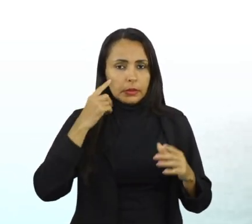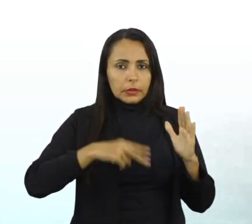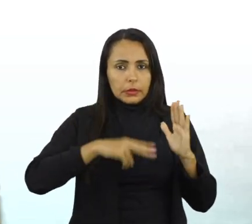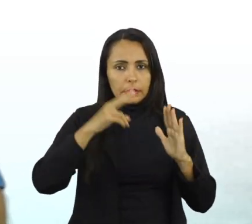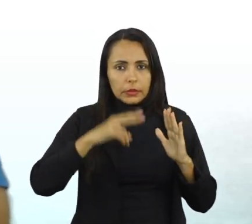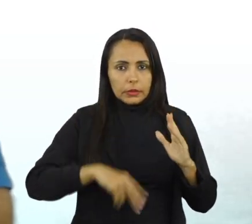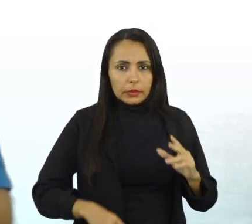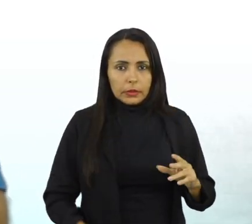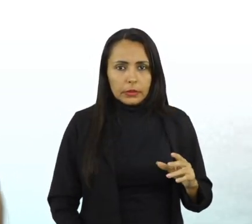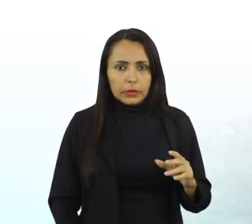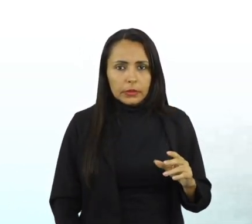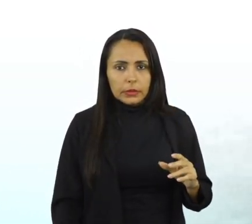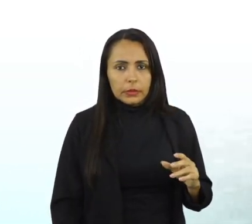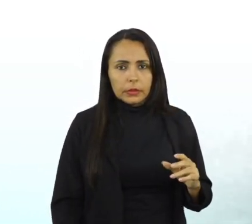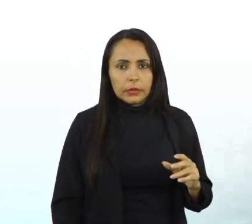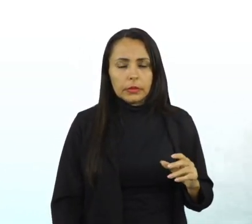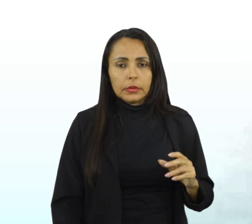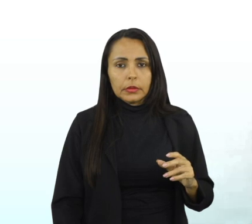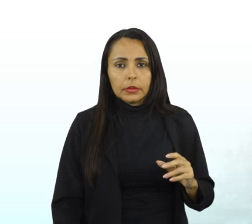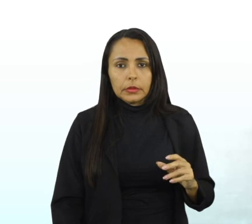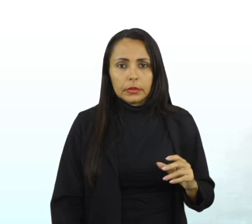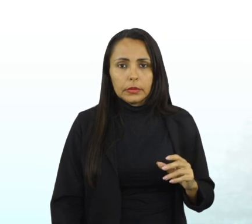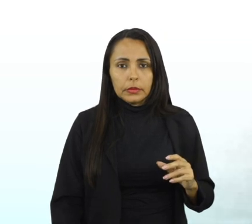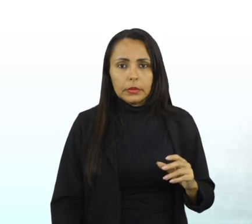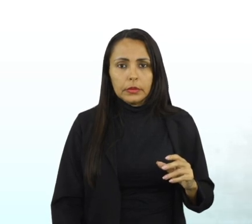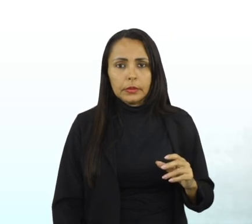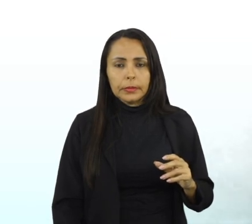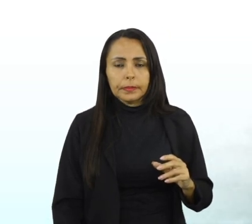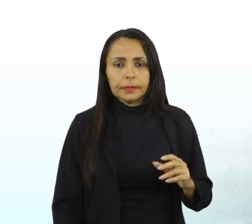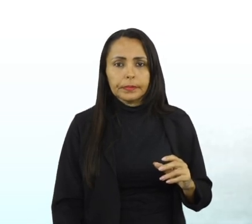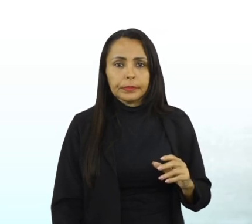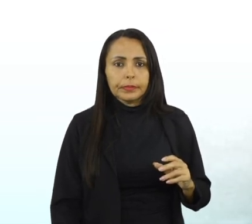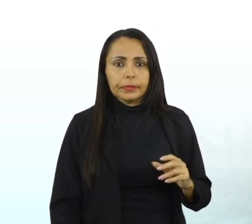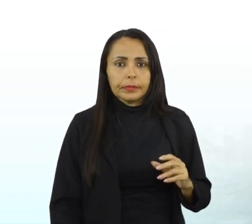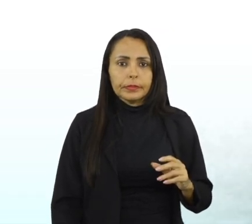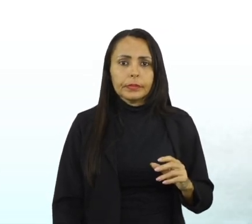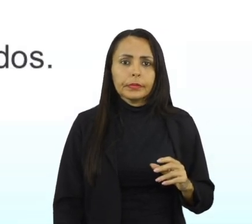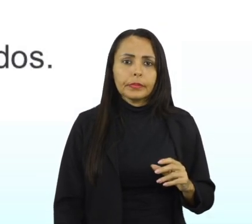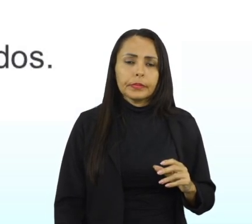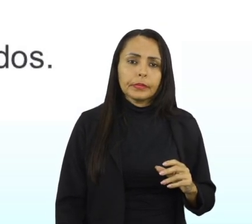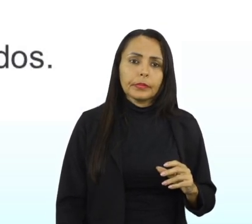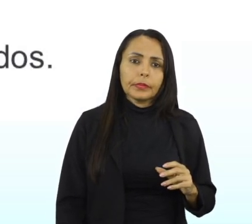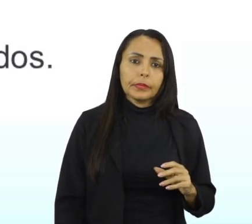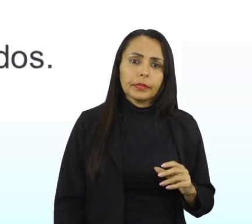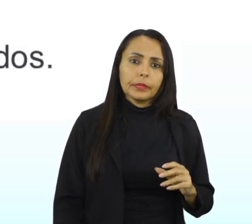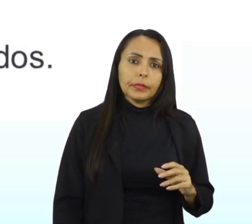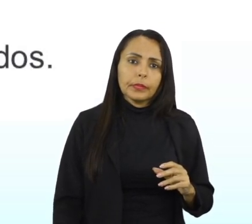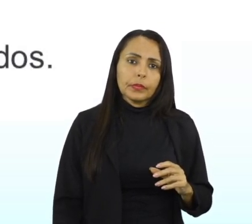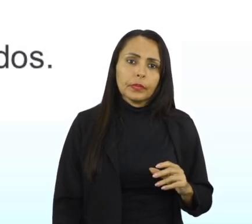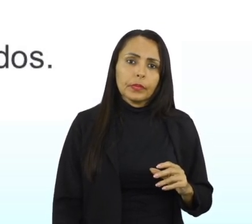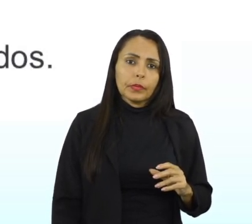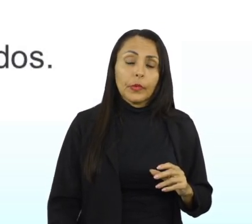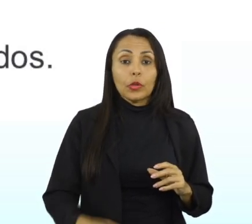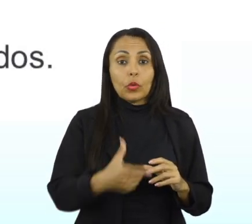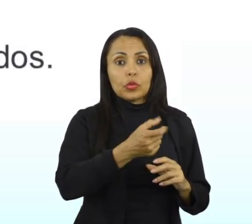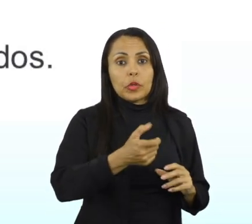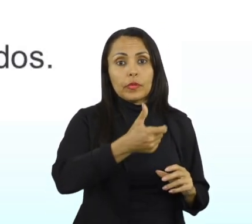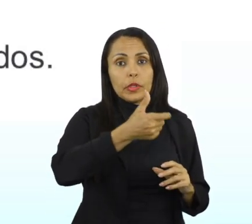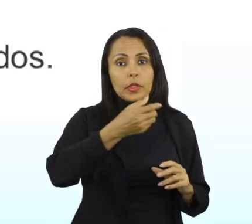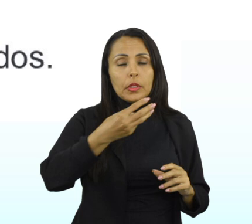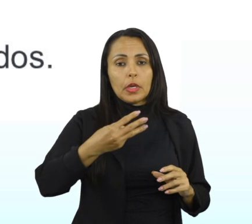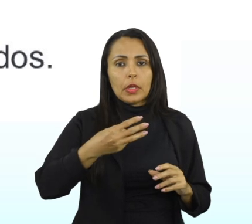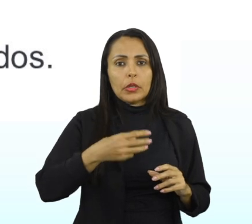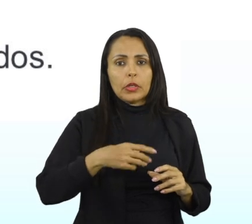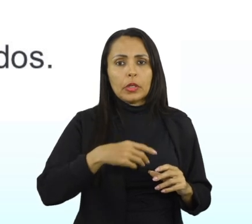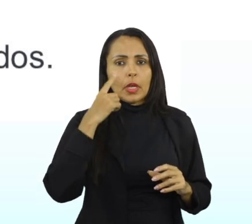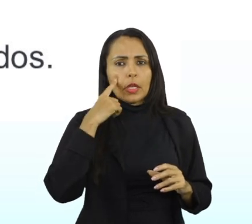partir para fazer a leitura do texto. Então, está o texto aí, ó. Só que a gente vai ler logo o comando, dá uma olhada no comando. Ó, Enem